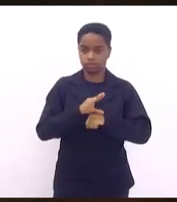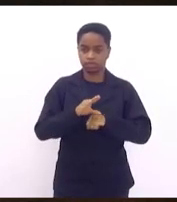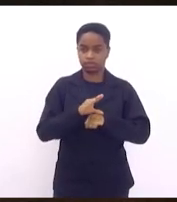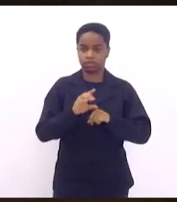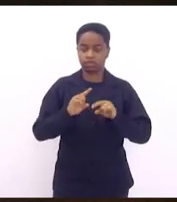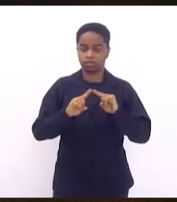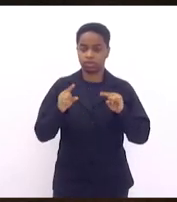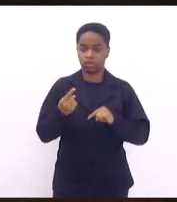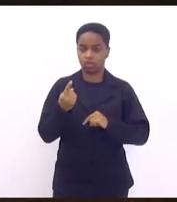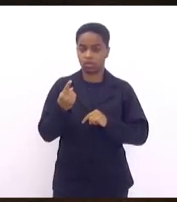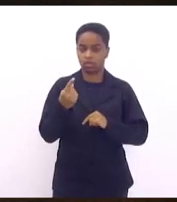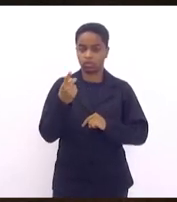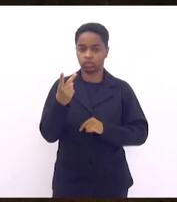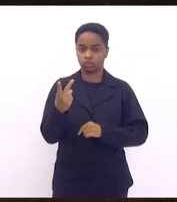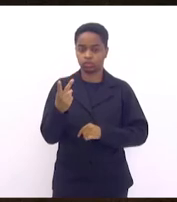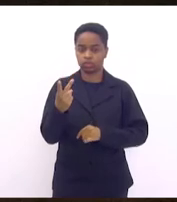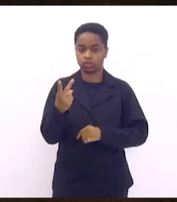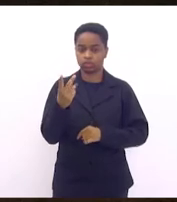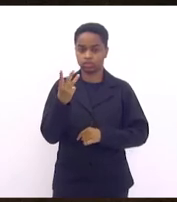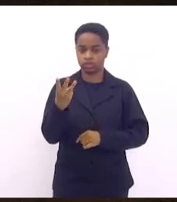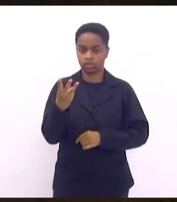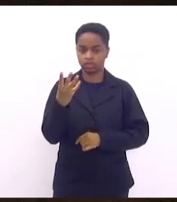com